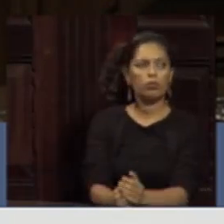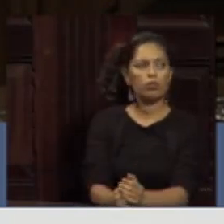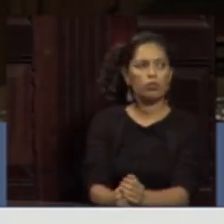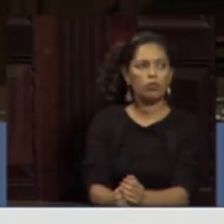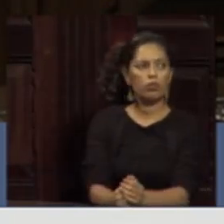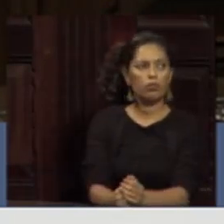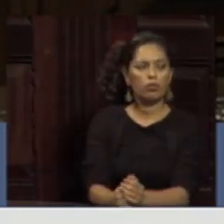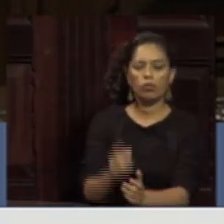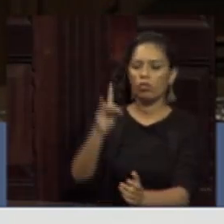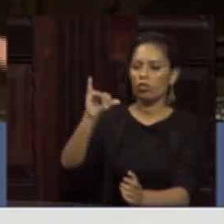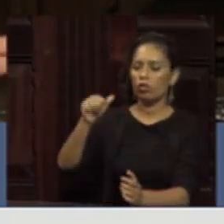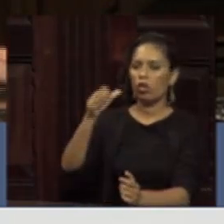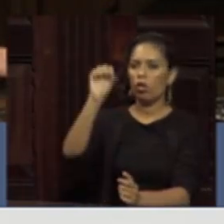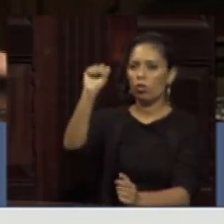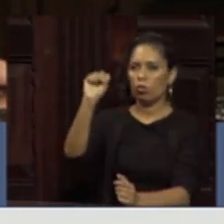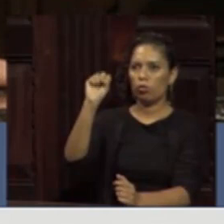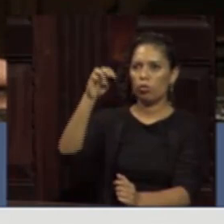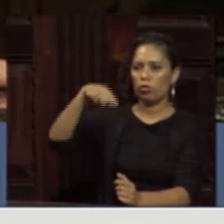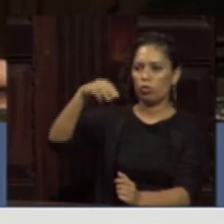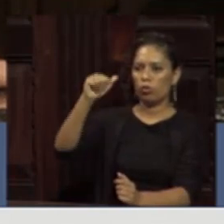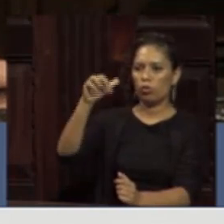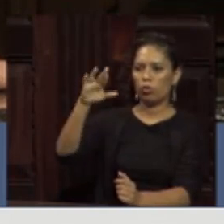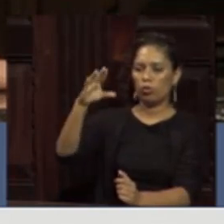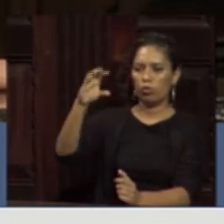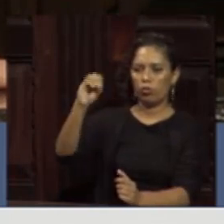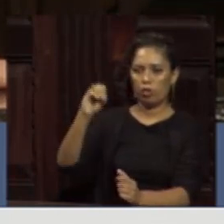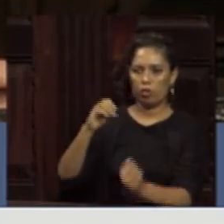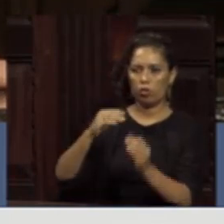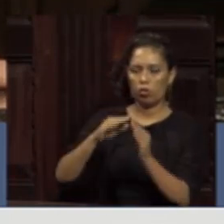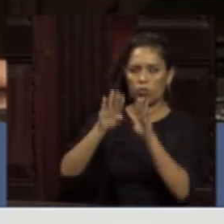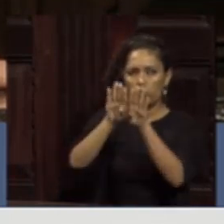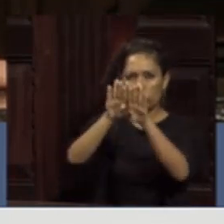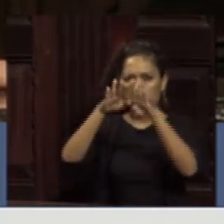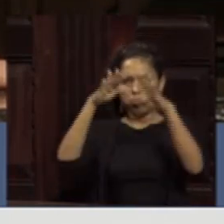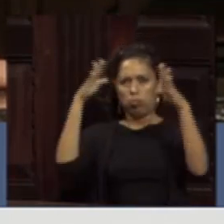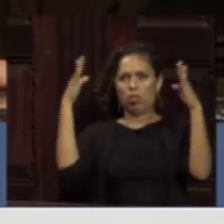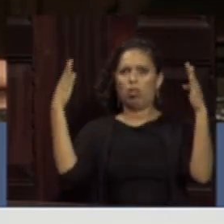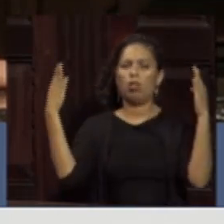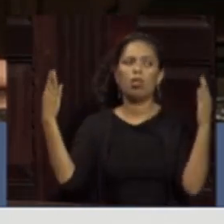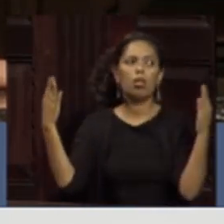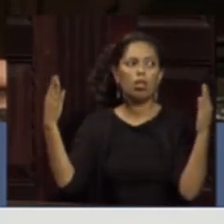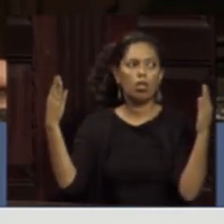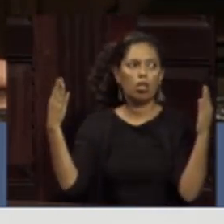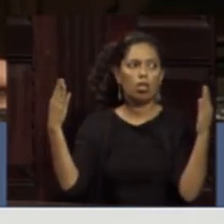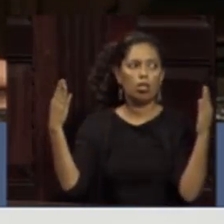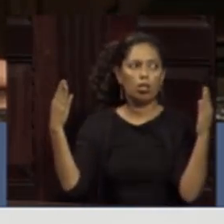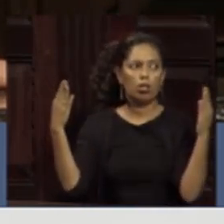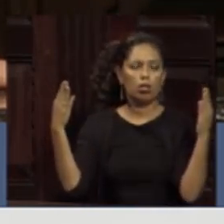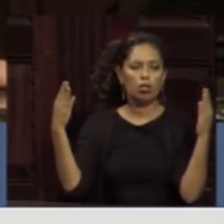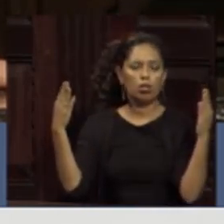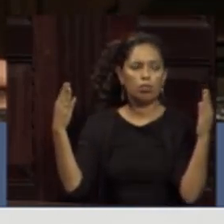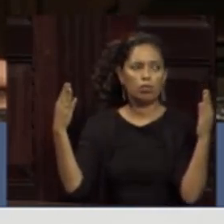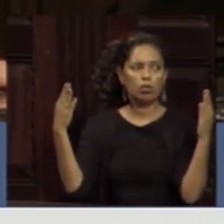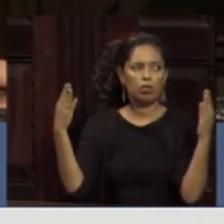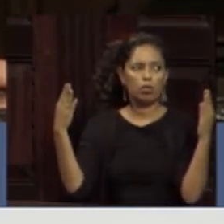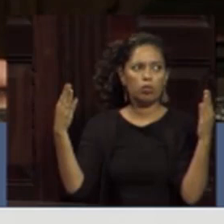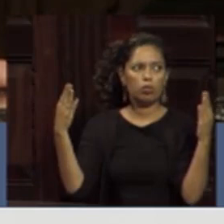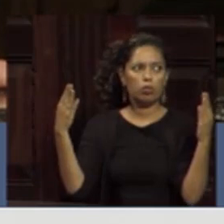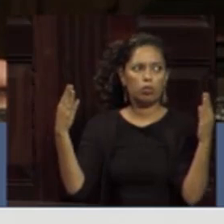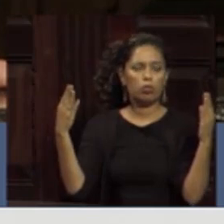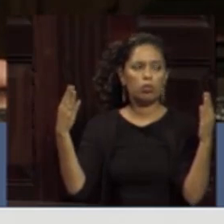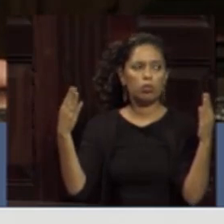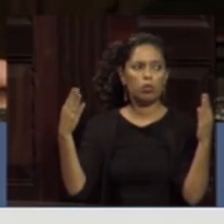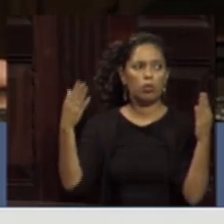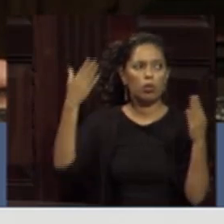8 de março, abriu-se a janela para a troca de partidos, que